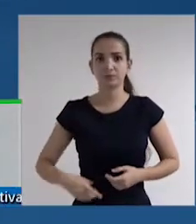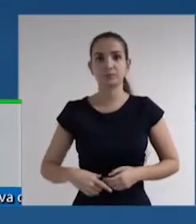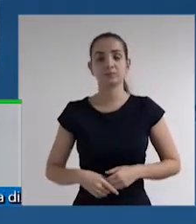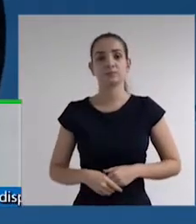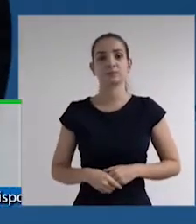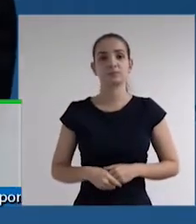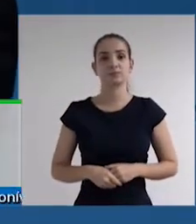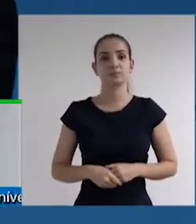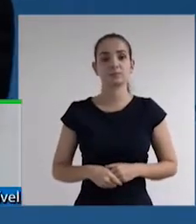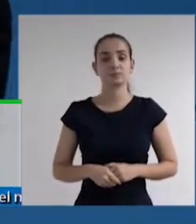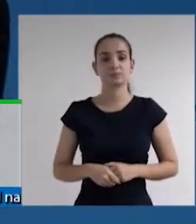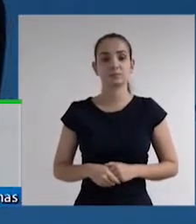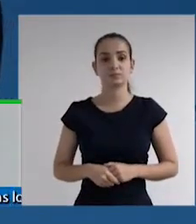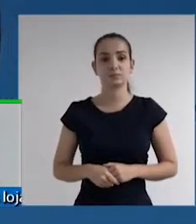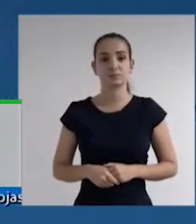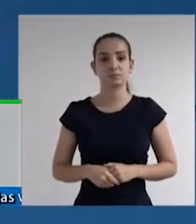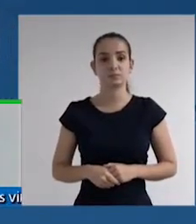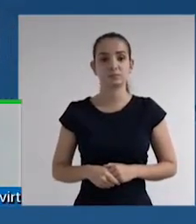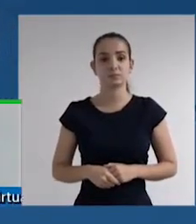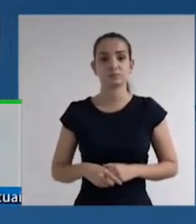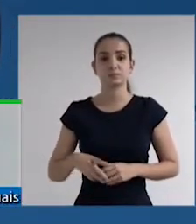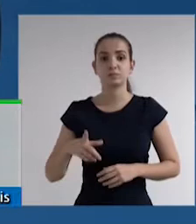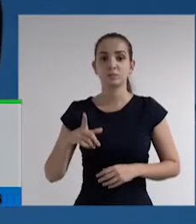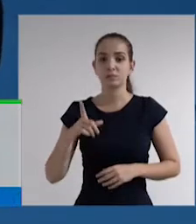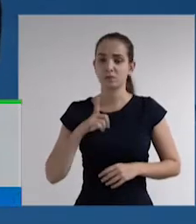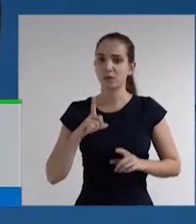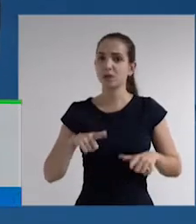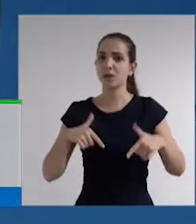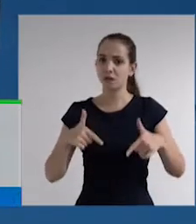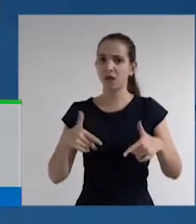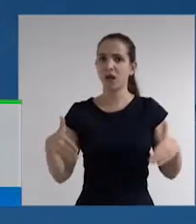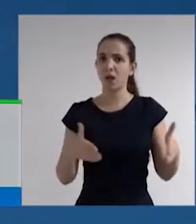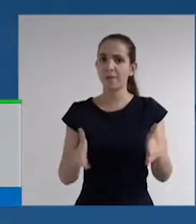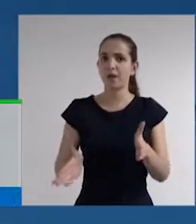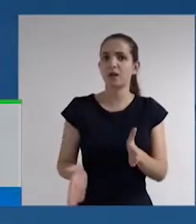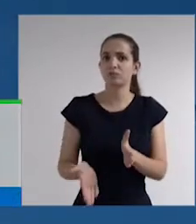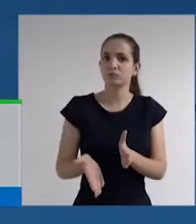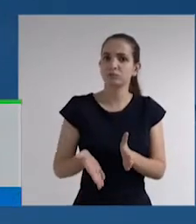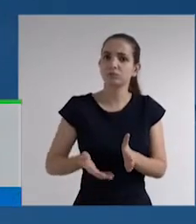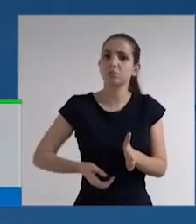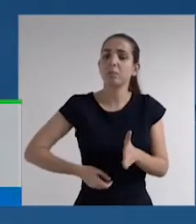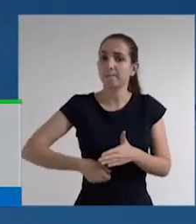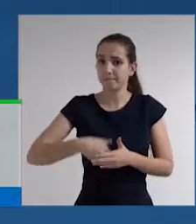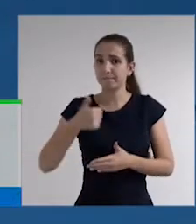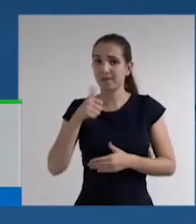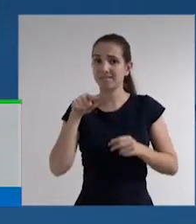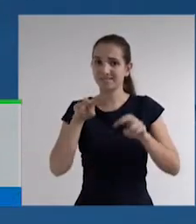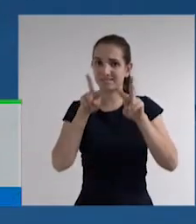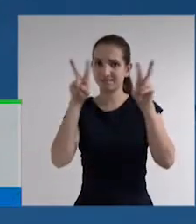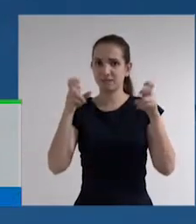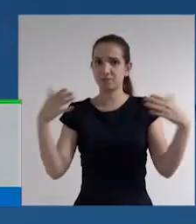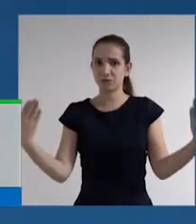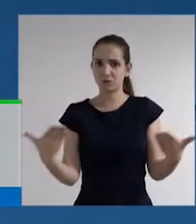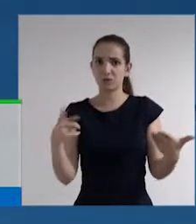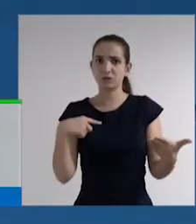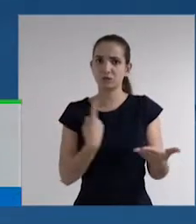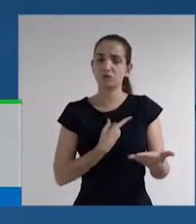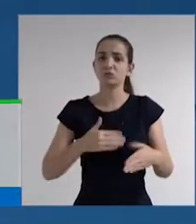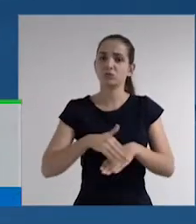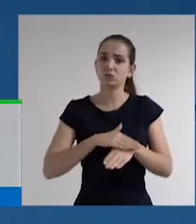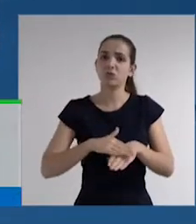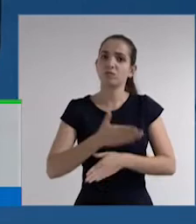que tem trânsito e tem encaminhado tão bem essa questão que ora estamos discutindo aqui nessa